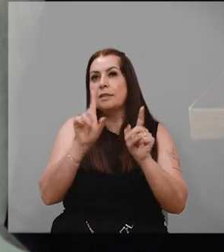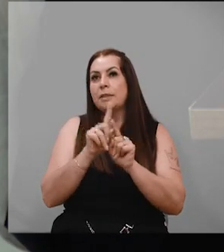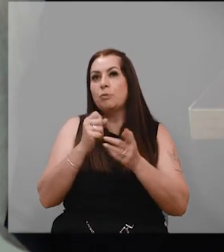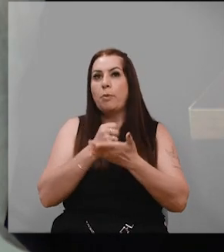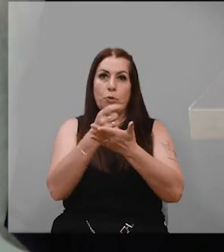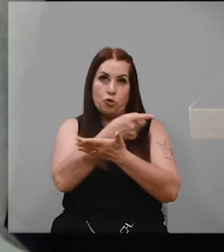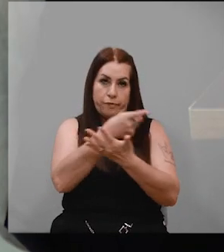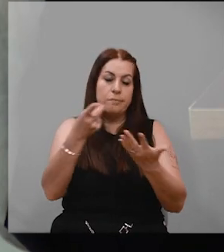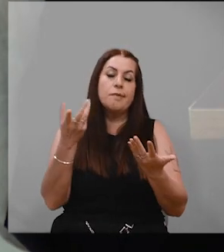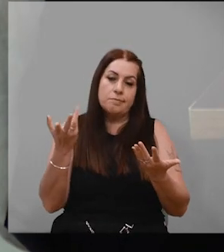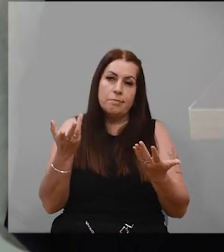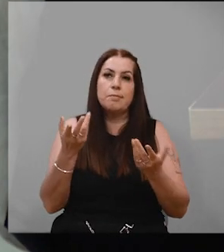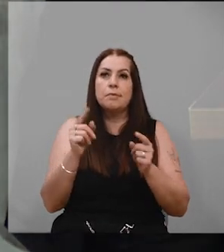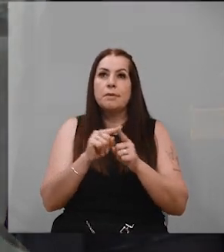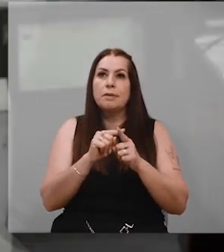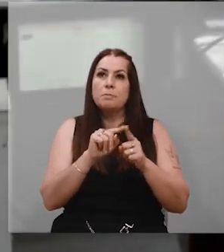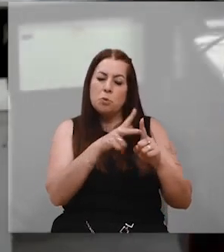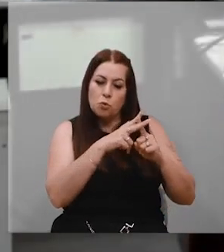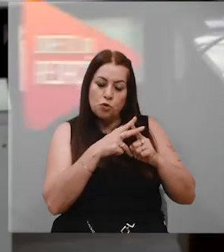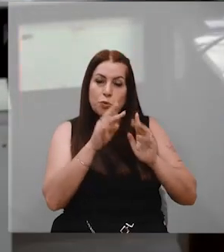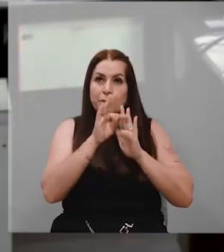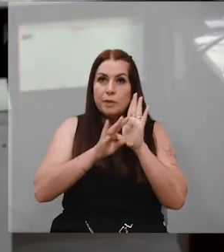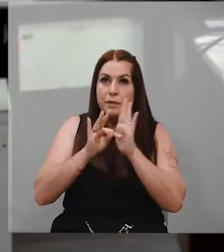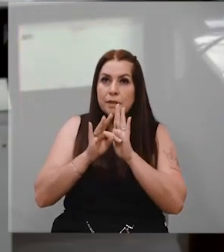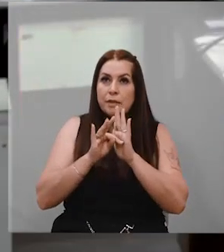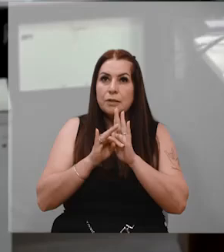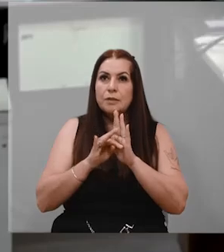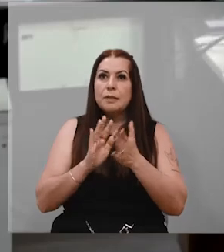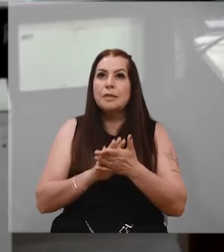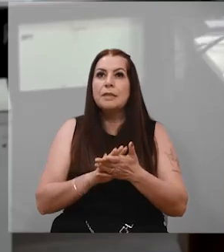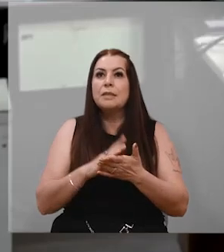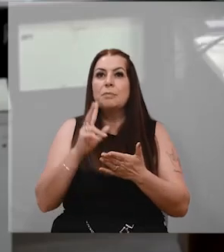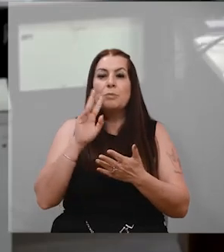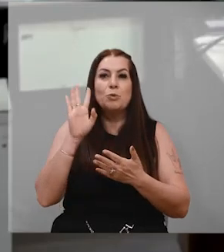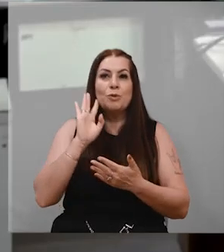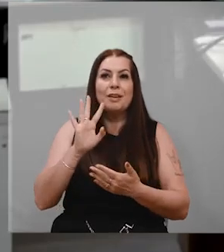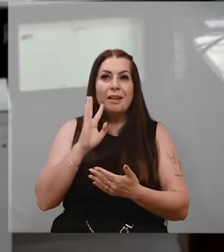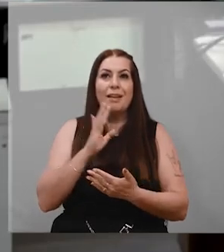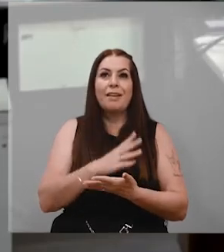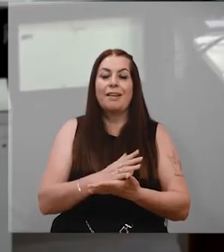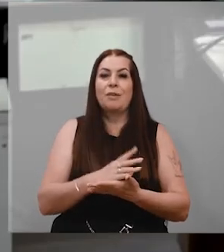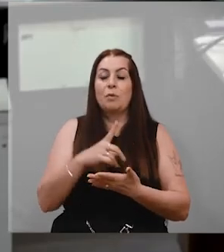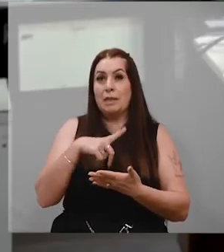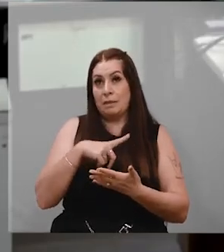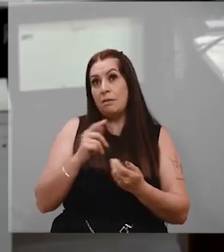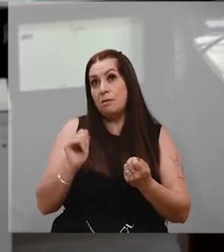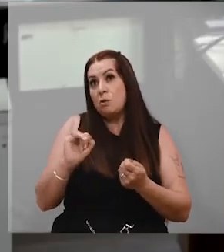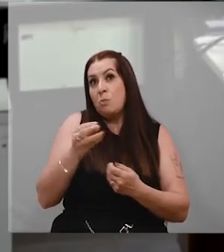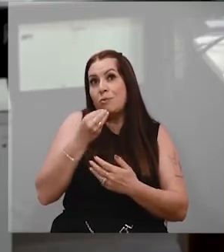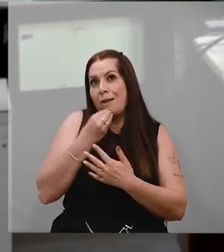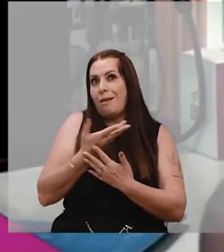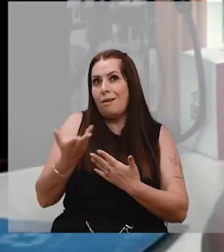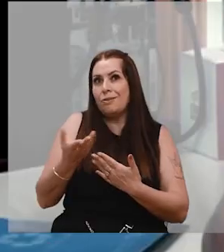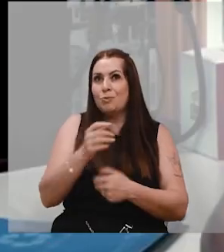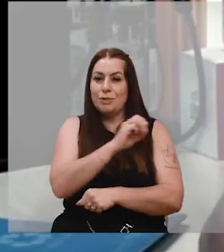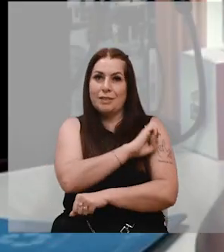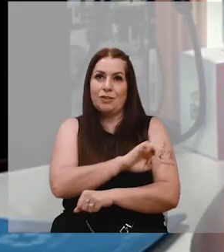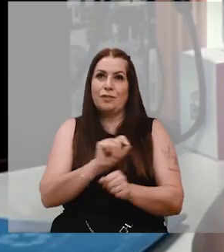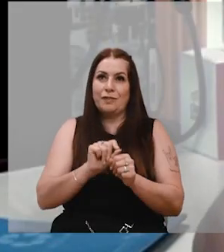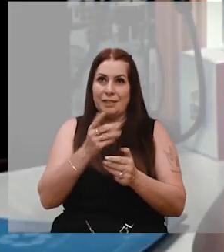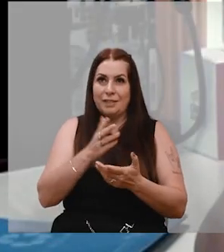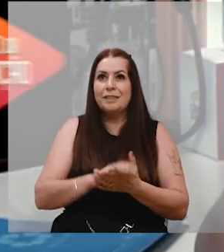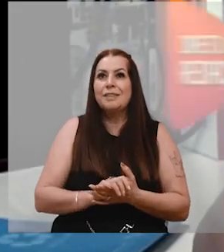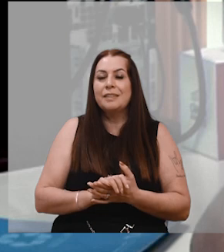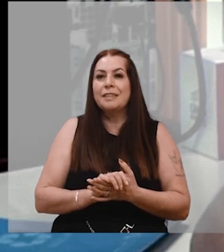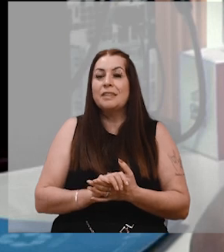vocês, corrigindo os nossos textos ali, passando com nós. Mas é muito legal ver que tem essa oportunidade para os estagiários fazerem isso. É